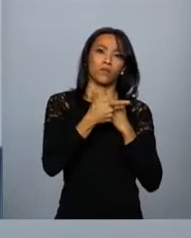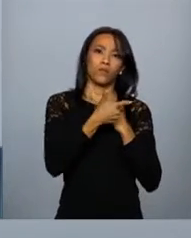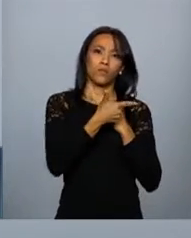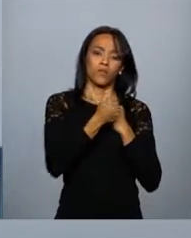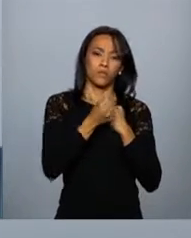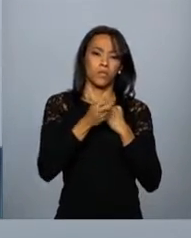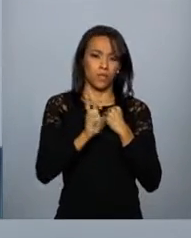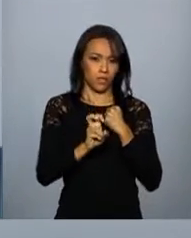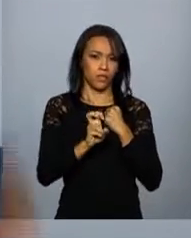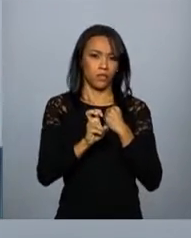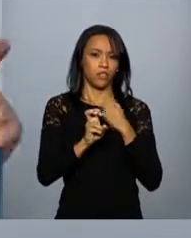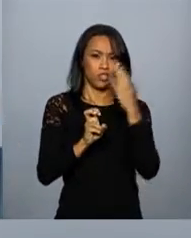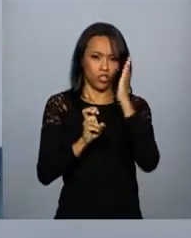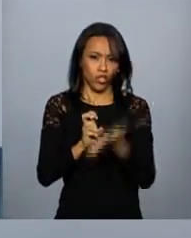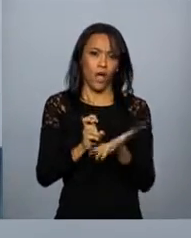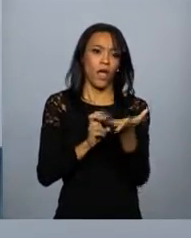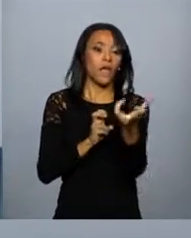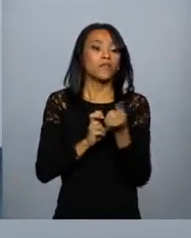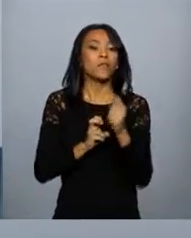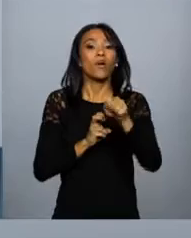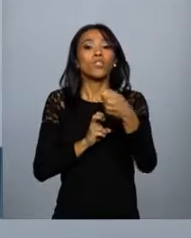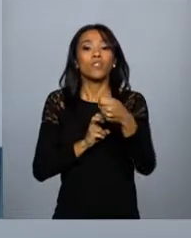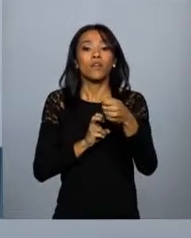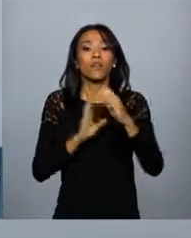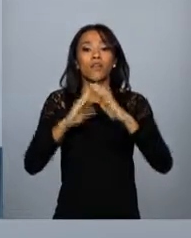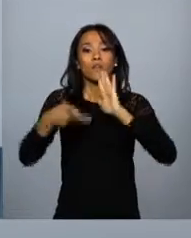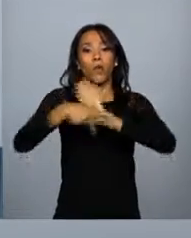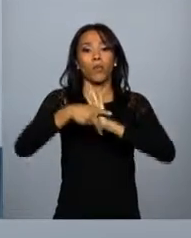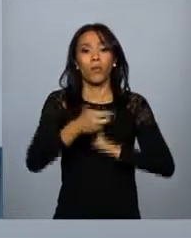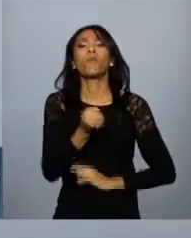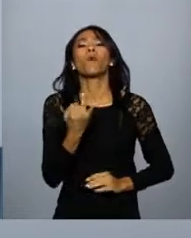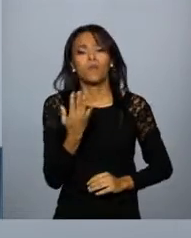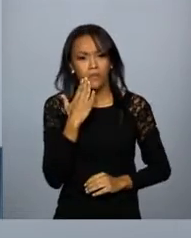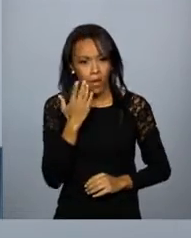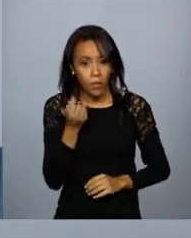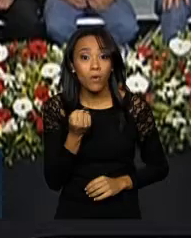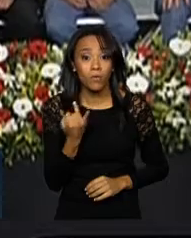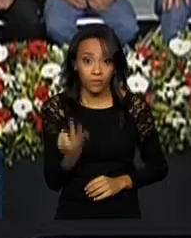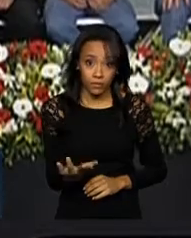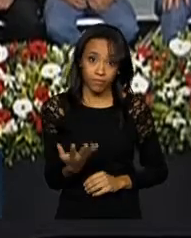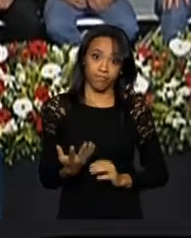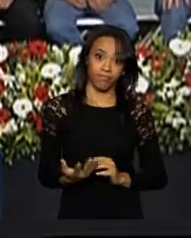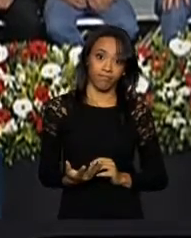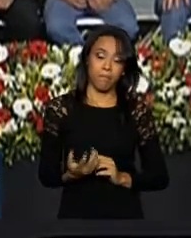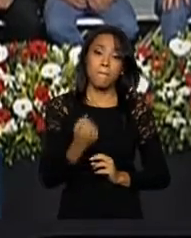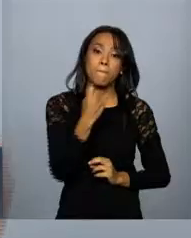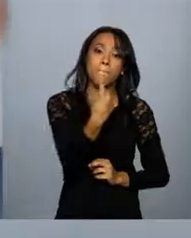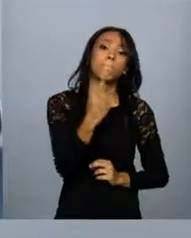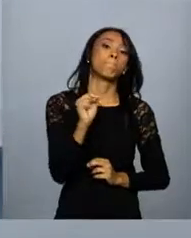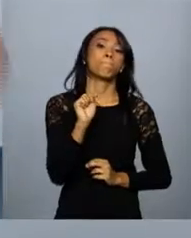2015, recebido a chave da casa própria. Sabe quantas, Orlando?